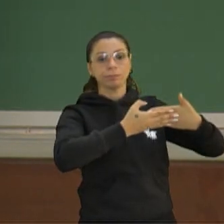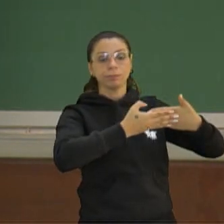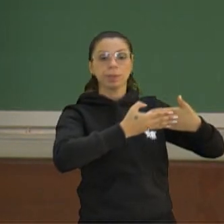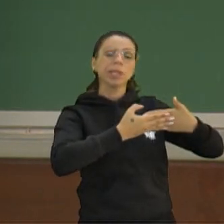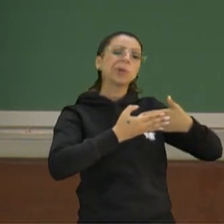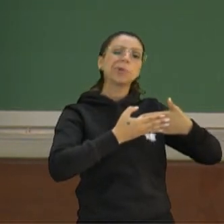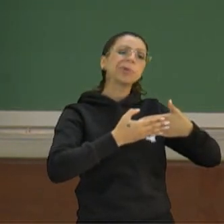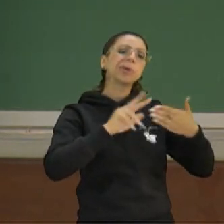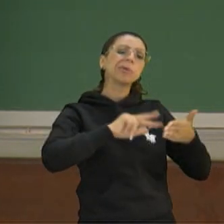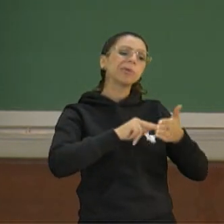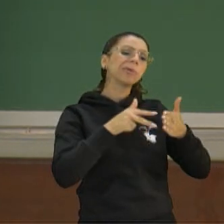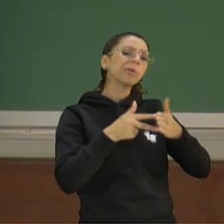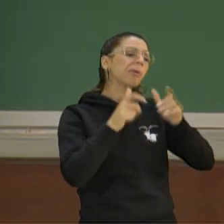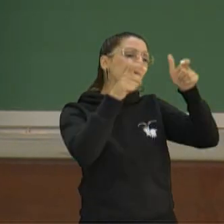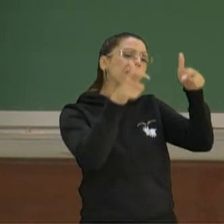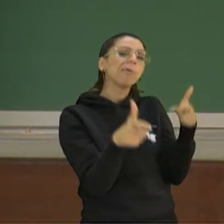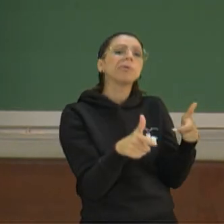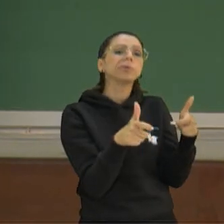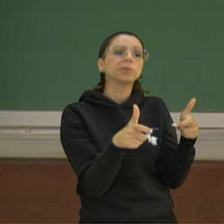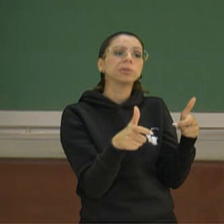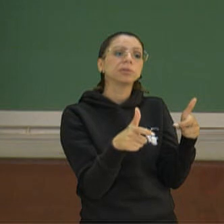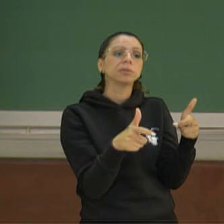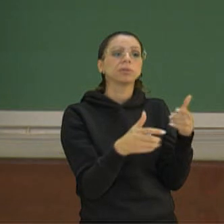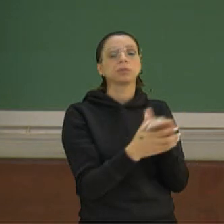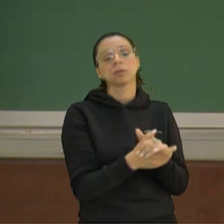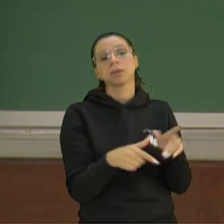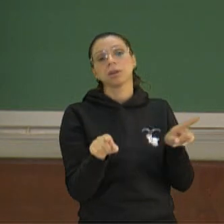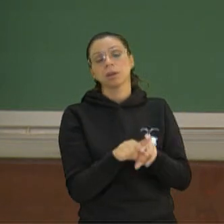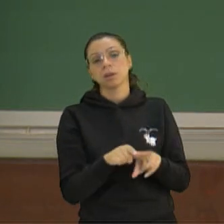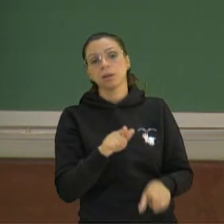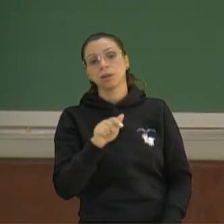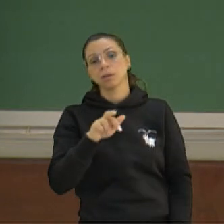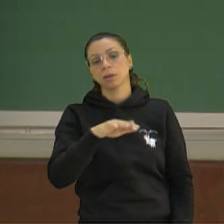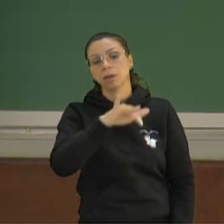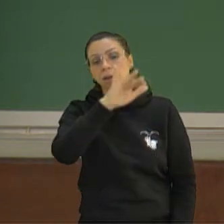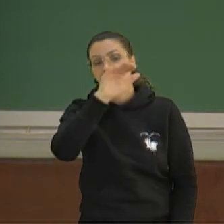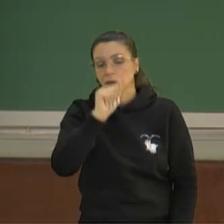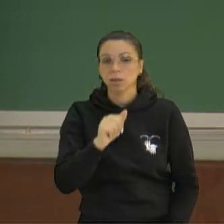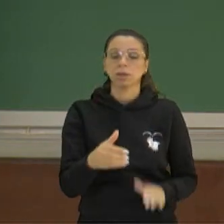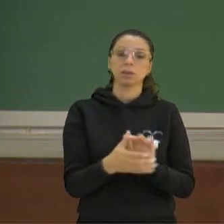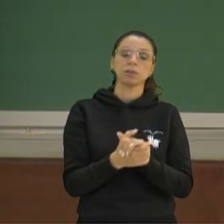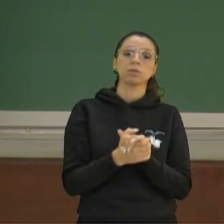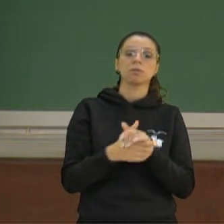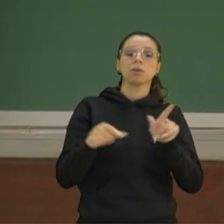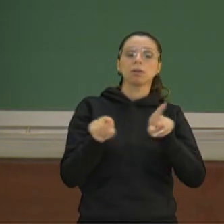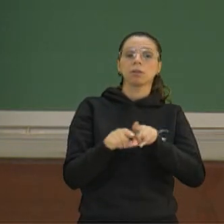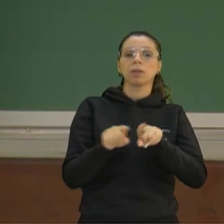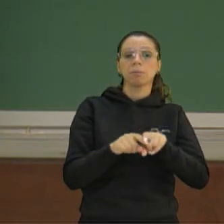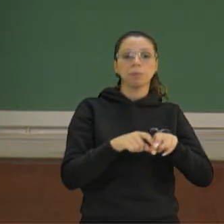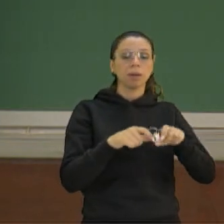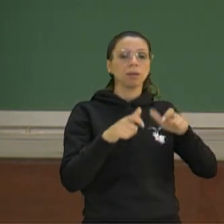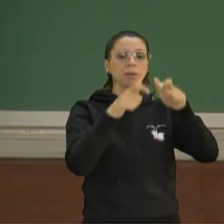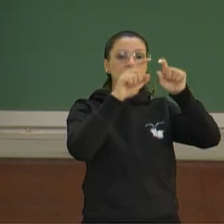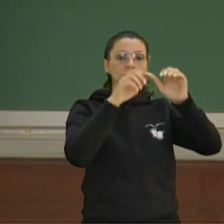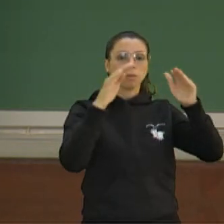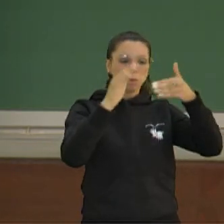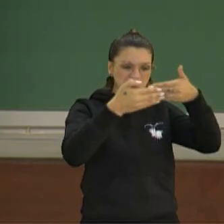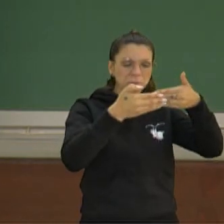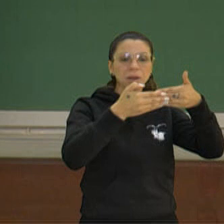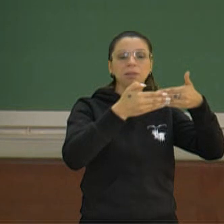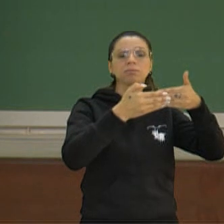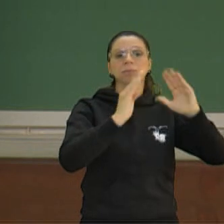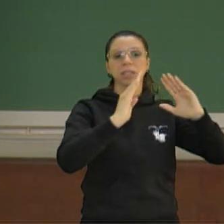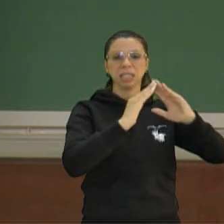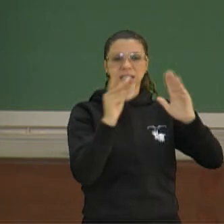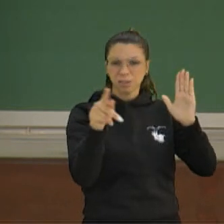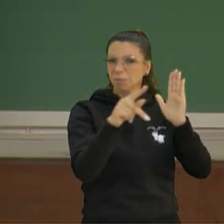confinados. Confinados onde? Em granjas, estábulos, currais, onde eles recebem o